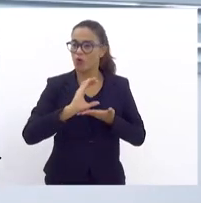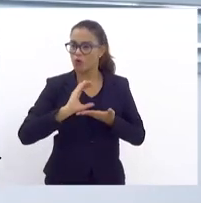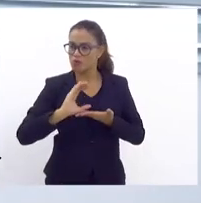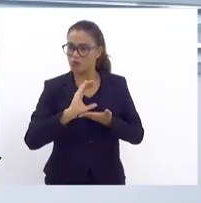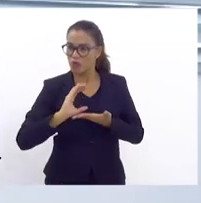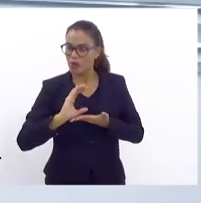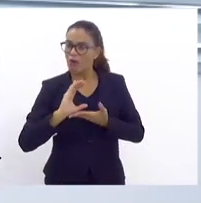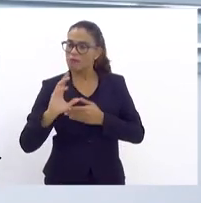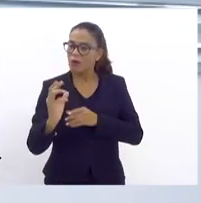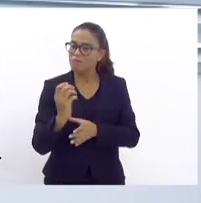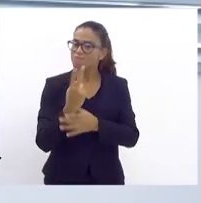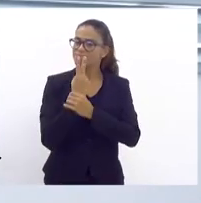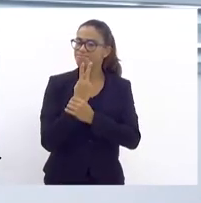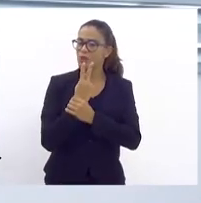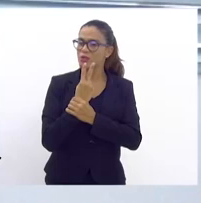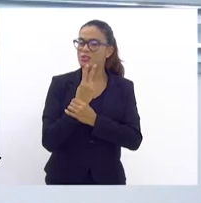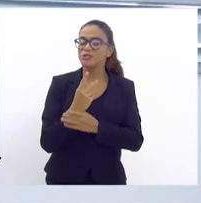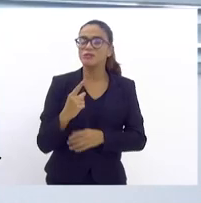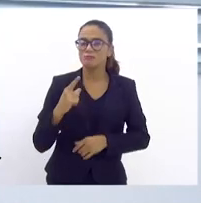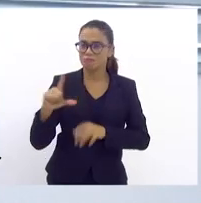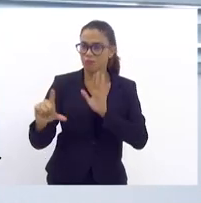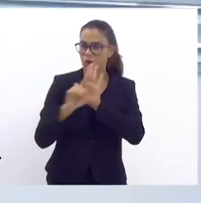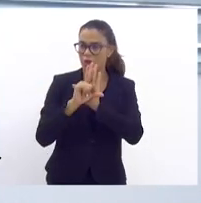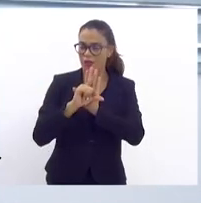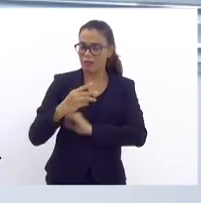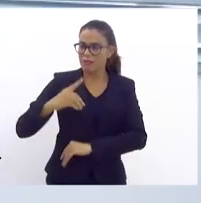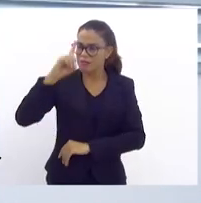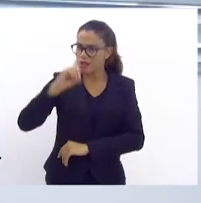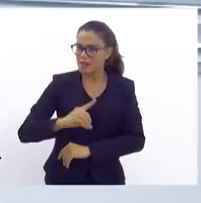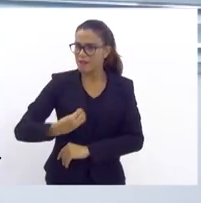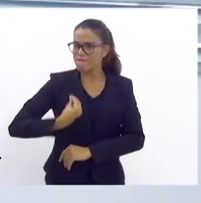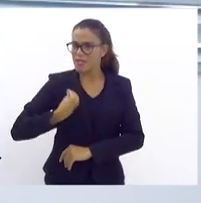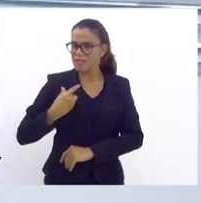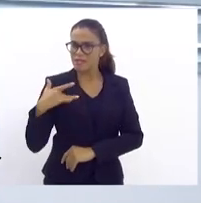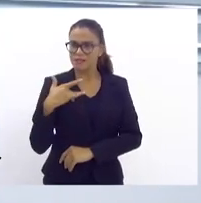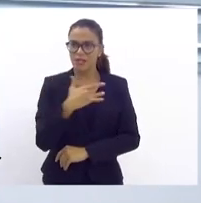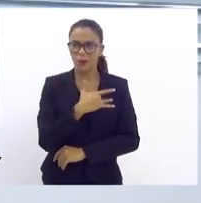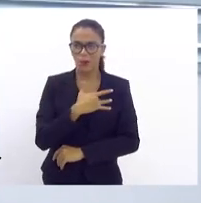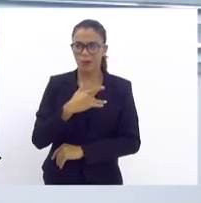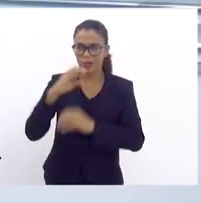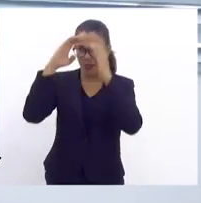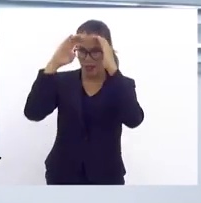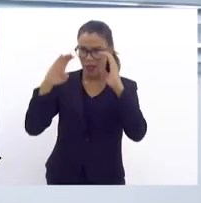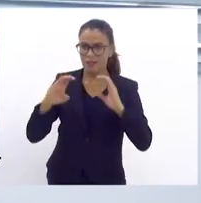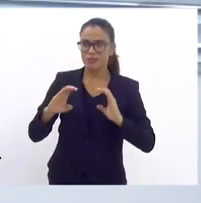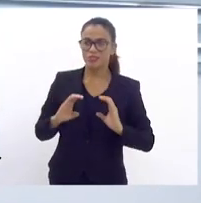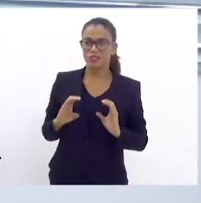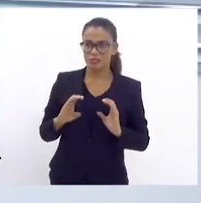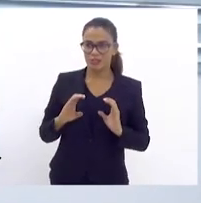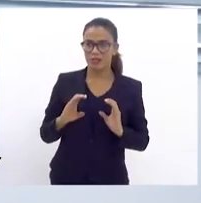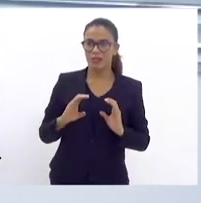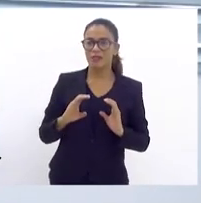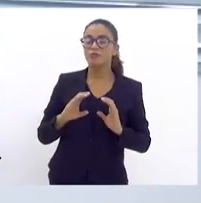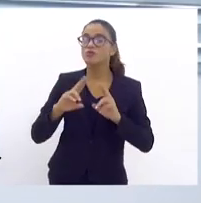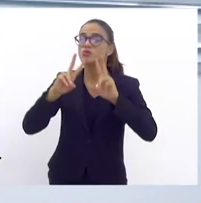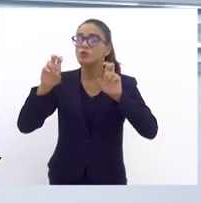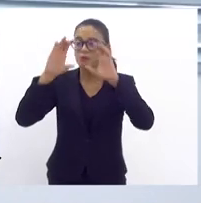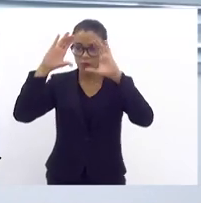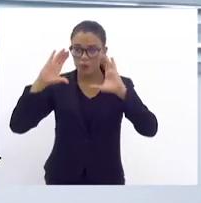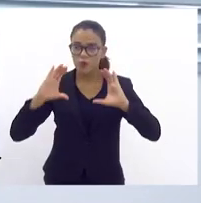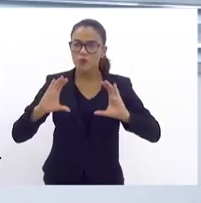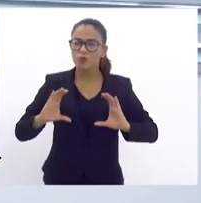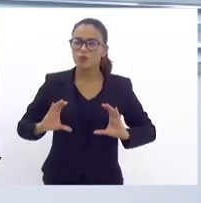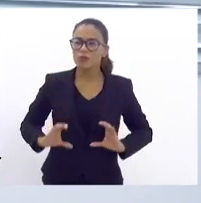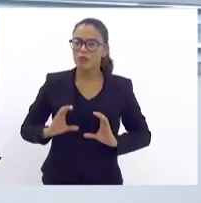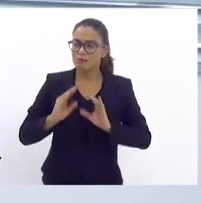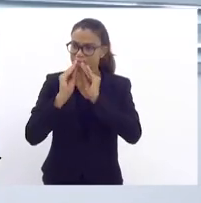é protegida por lei e tem direito a vida a saúde e a dignidade sobre o cidadão que